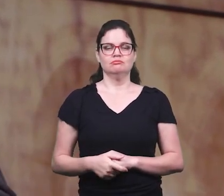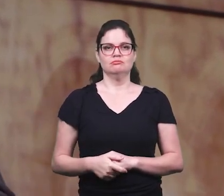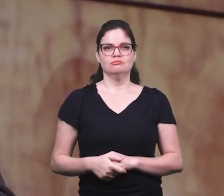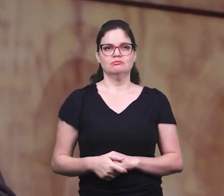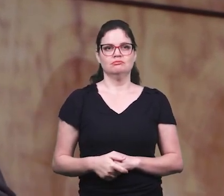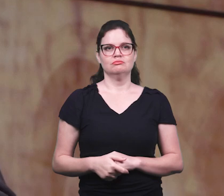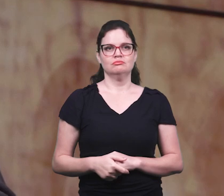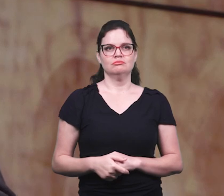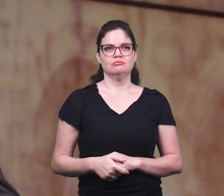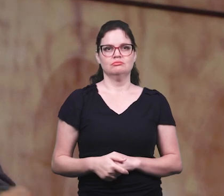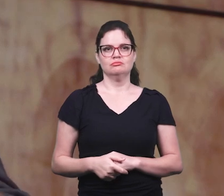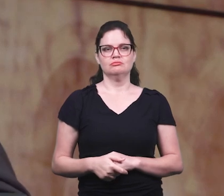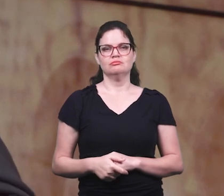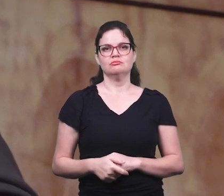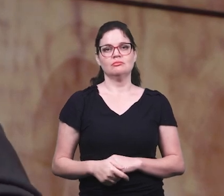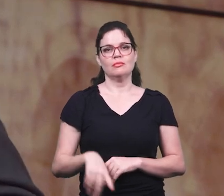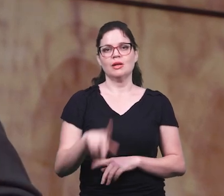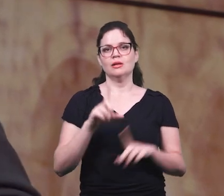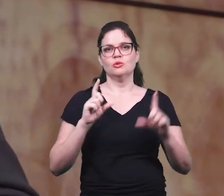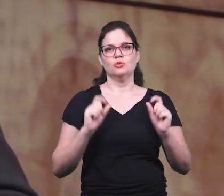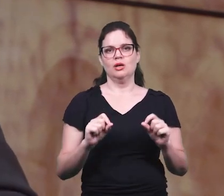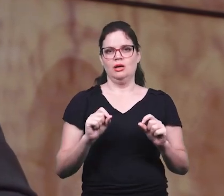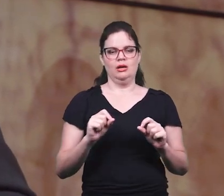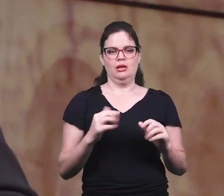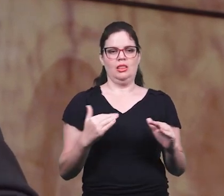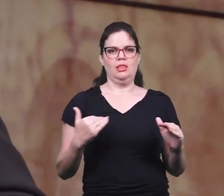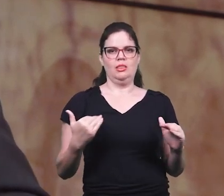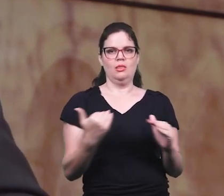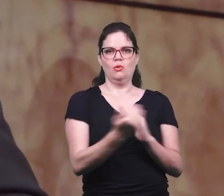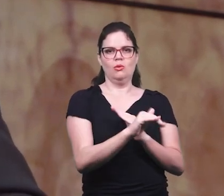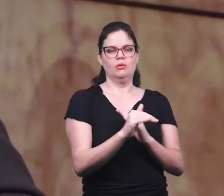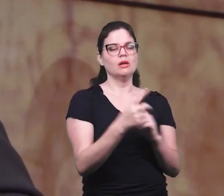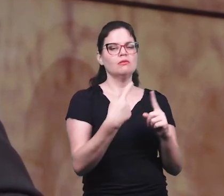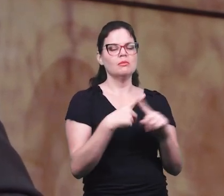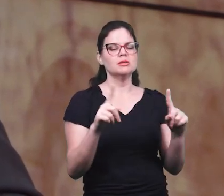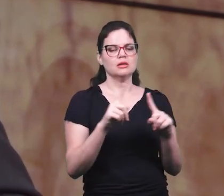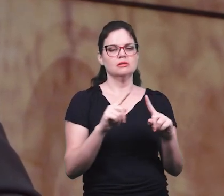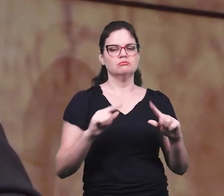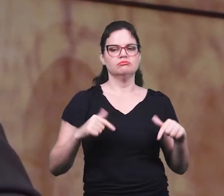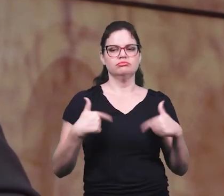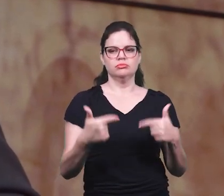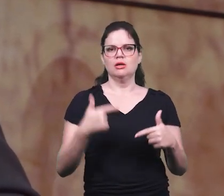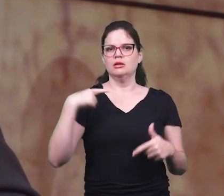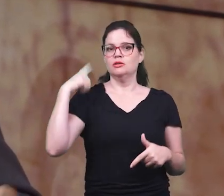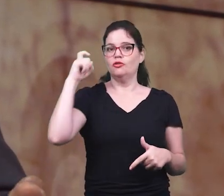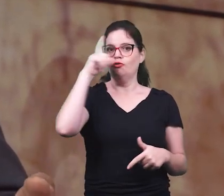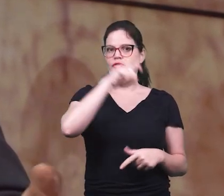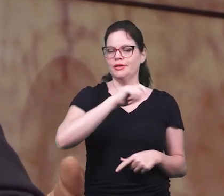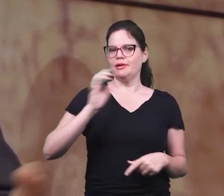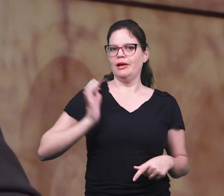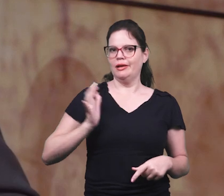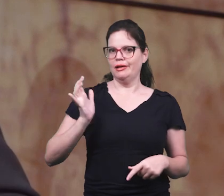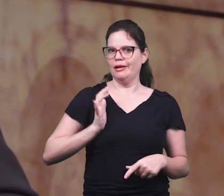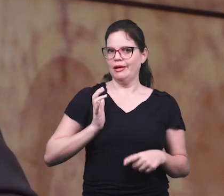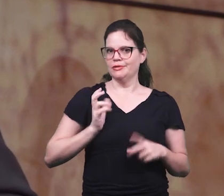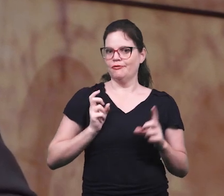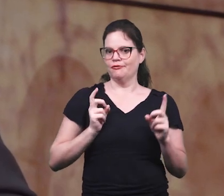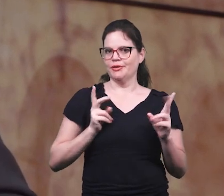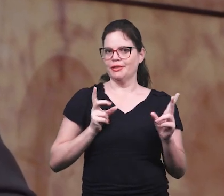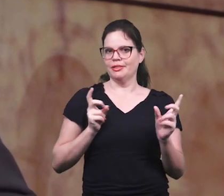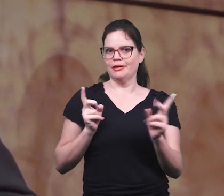contra essas questões, ele fez isso aí, fez um ato até difícil, né? Até o nosso dia, naquela época difícil, mas ele fez